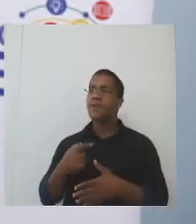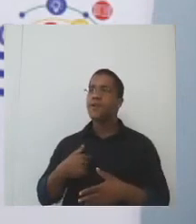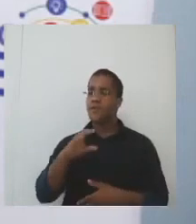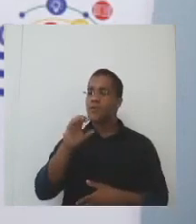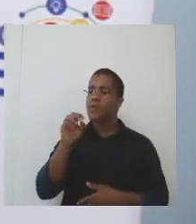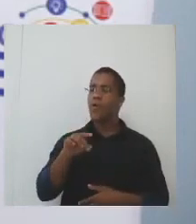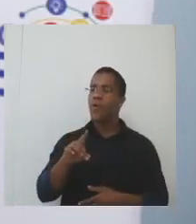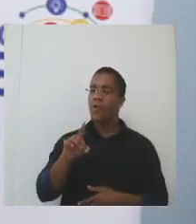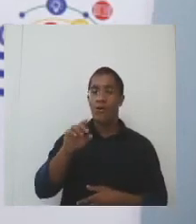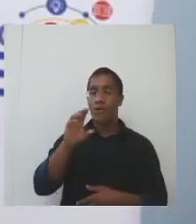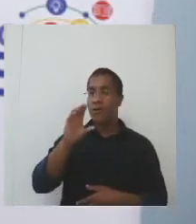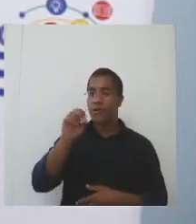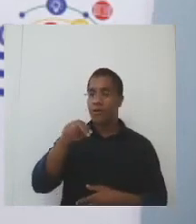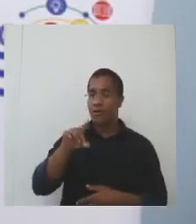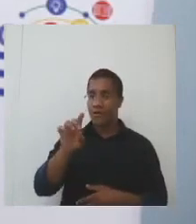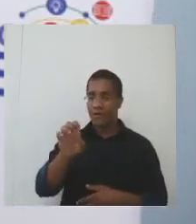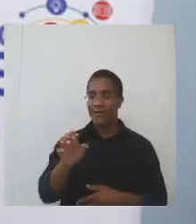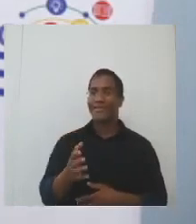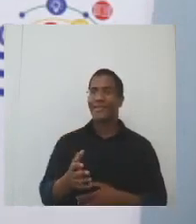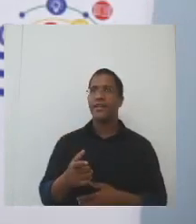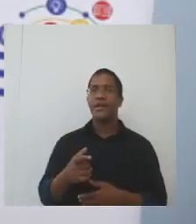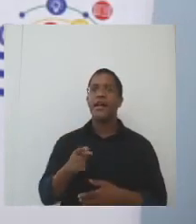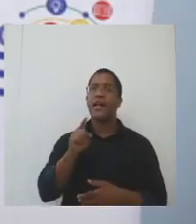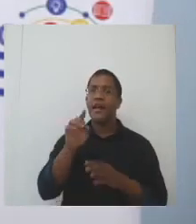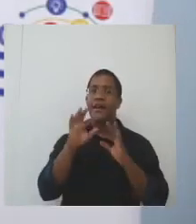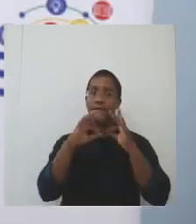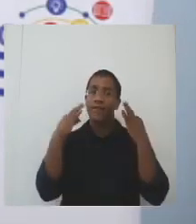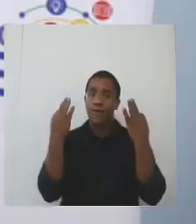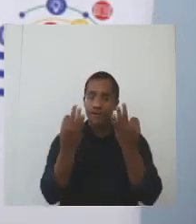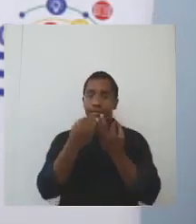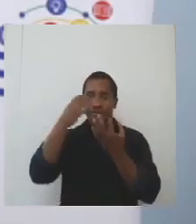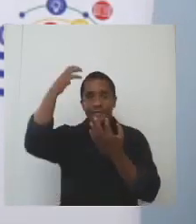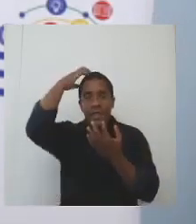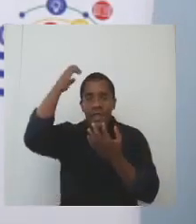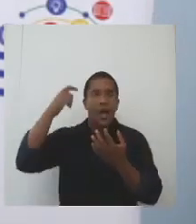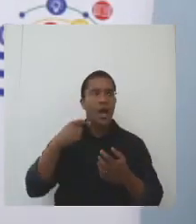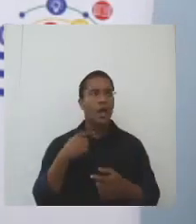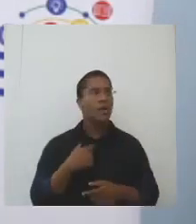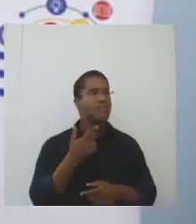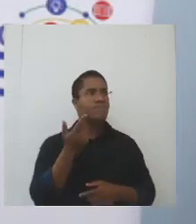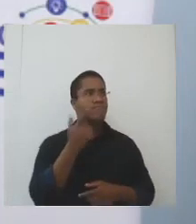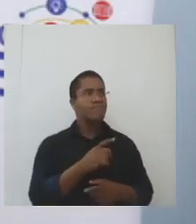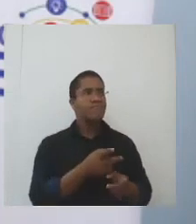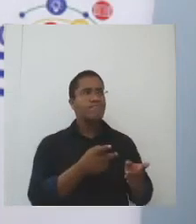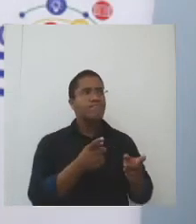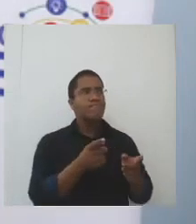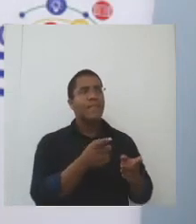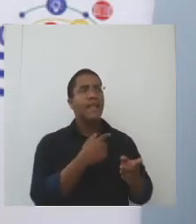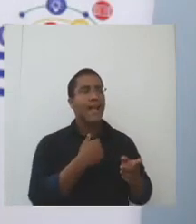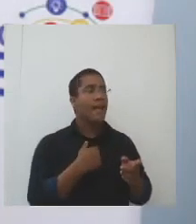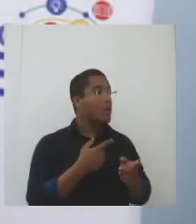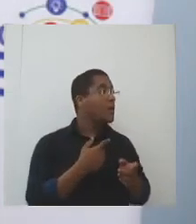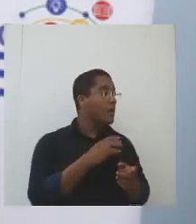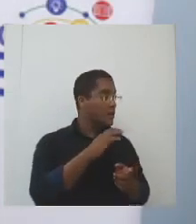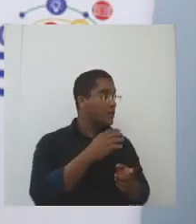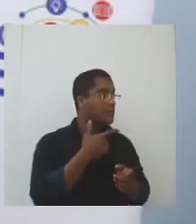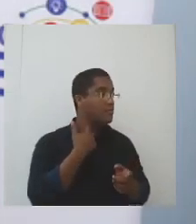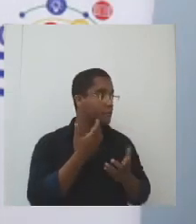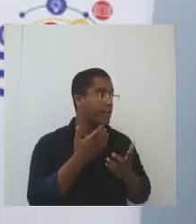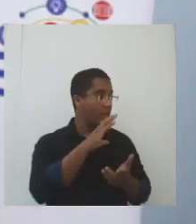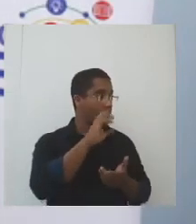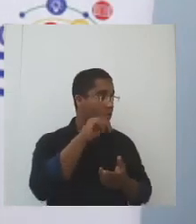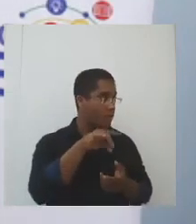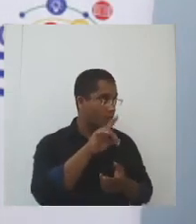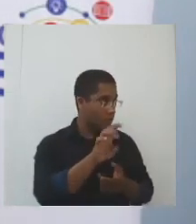família real encontrava, né, de arrumar recursos, vendendo esses títulos, para poder, na ocasião, terem essa oportunidade. Tá certo? De angariar